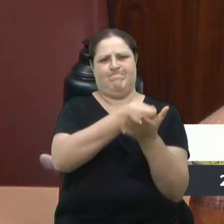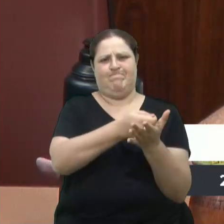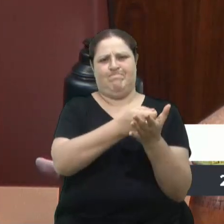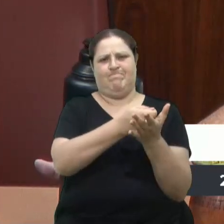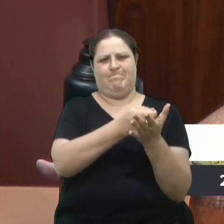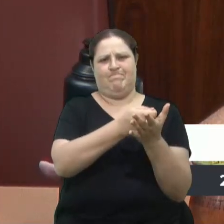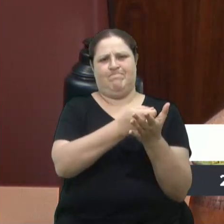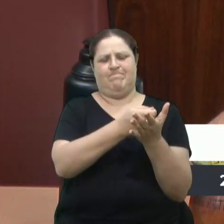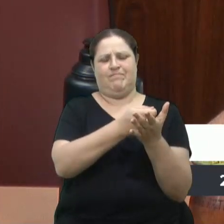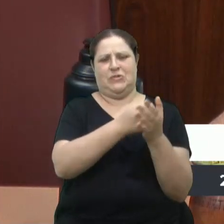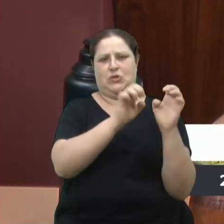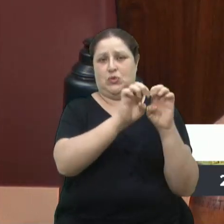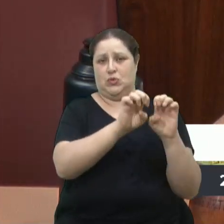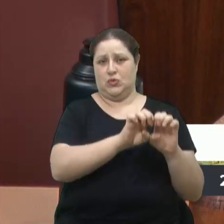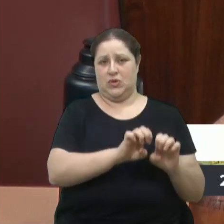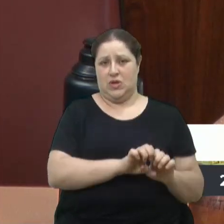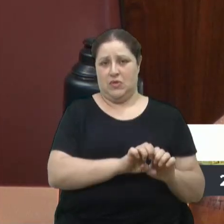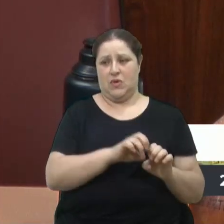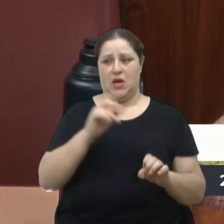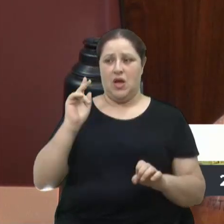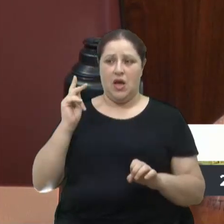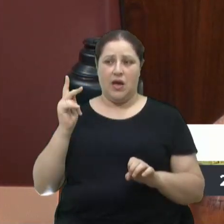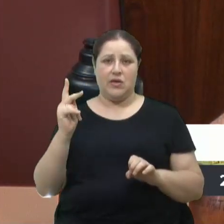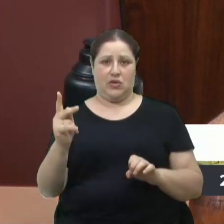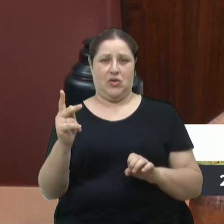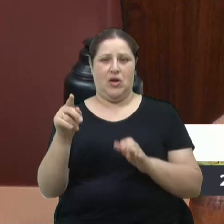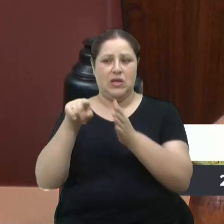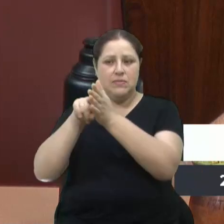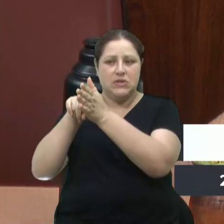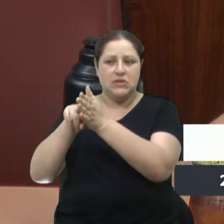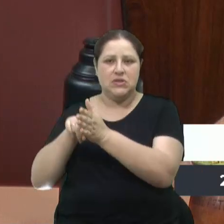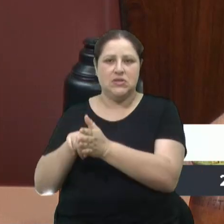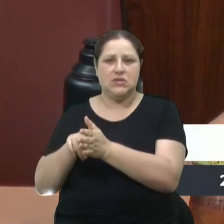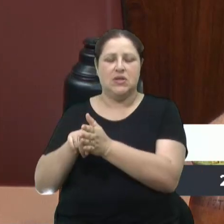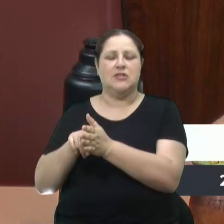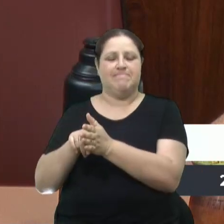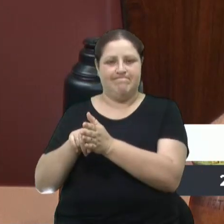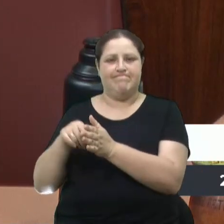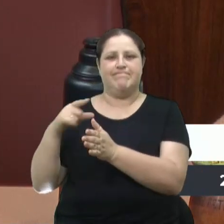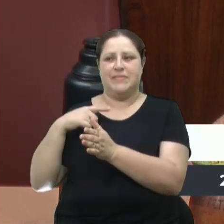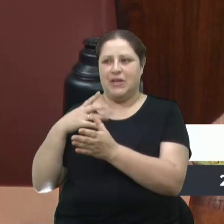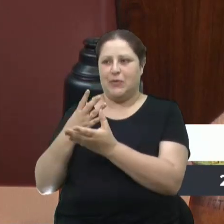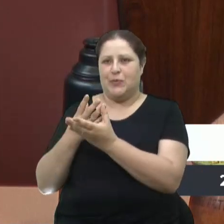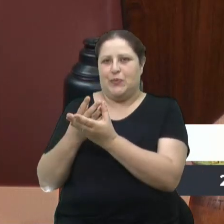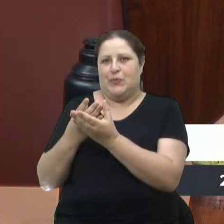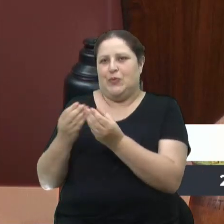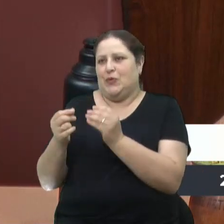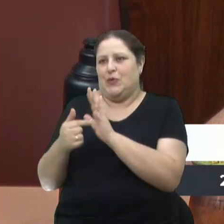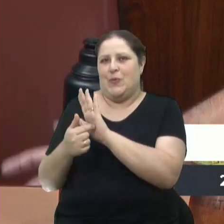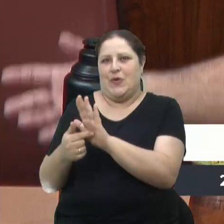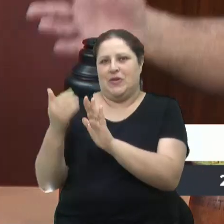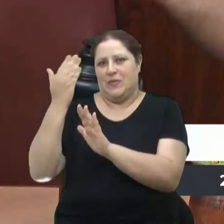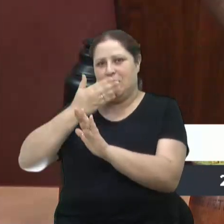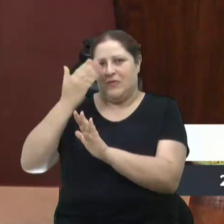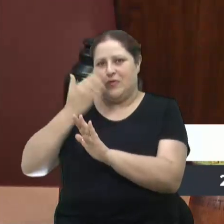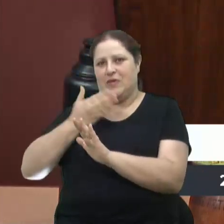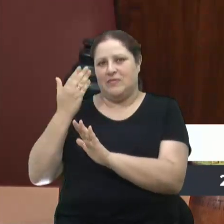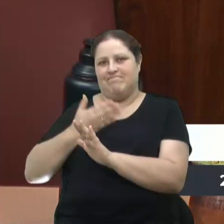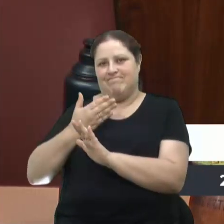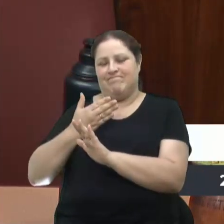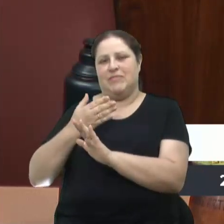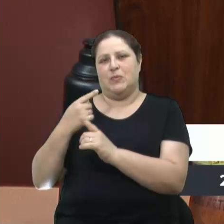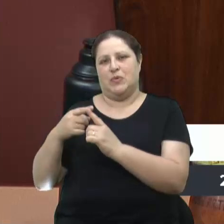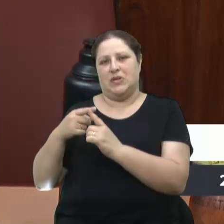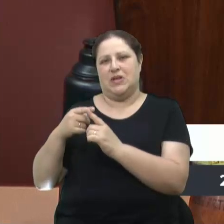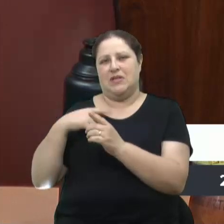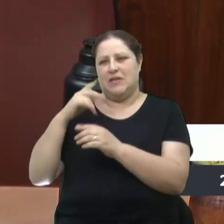fica ilesa, né? Porque, em via de regra, as trajetórias que são estudadas, isso à época do